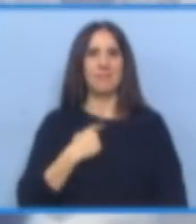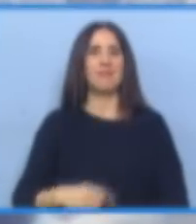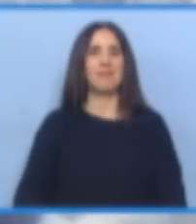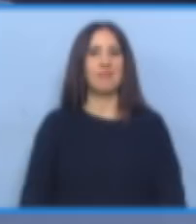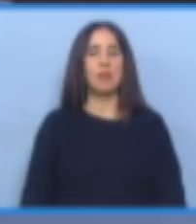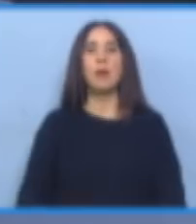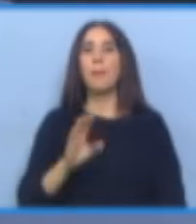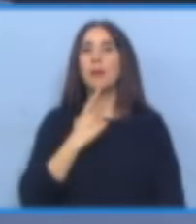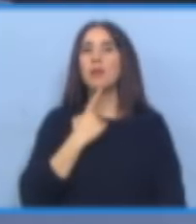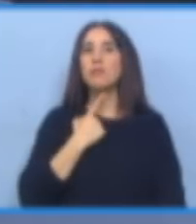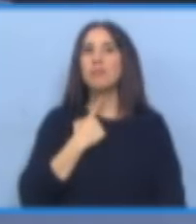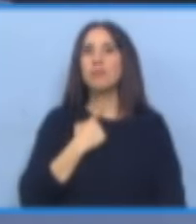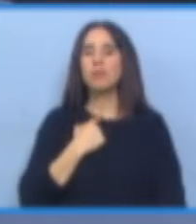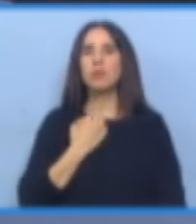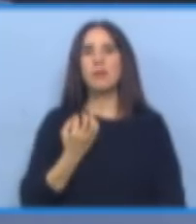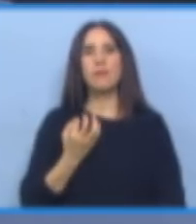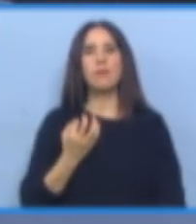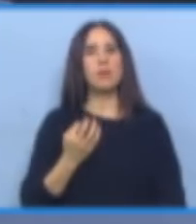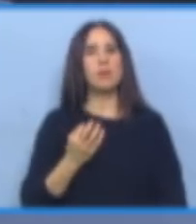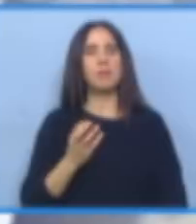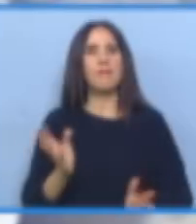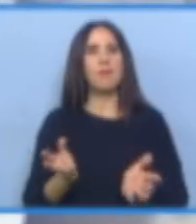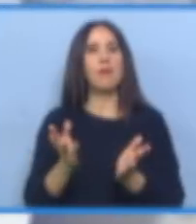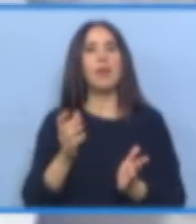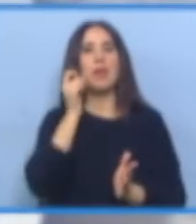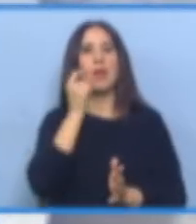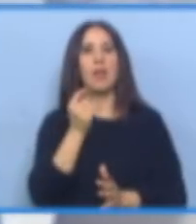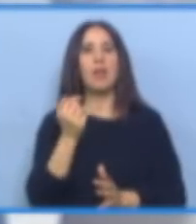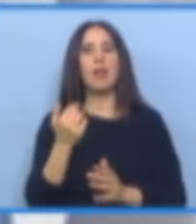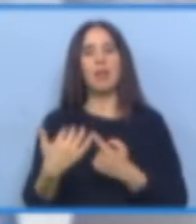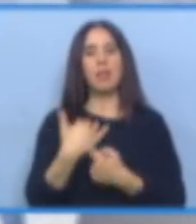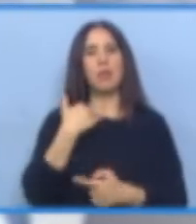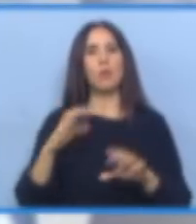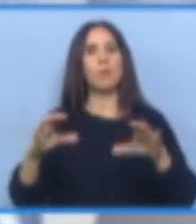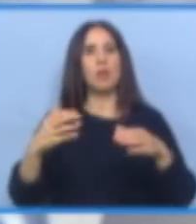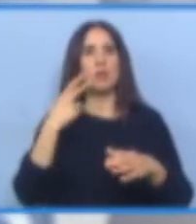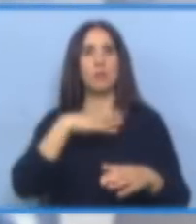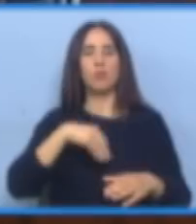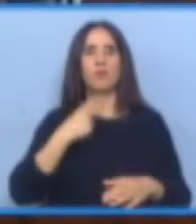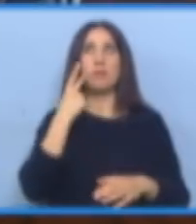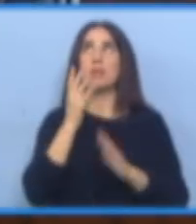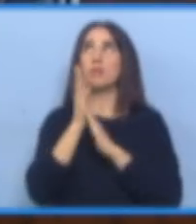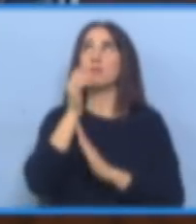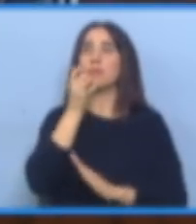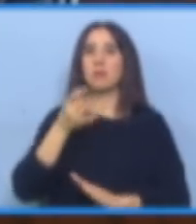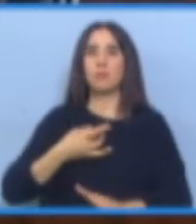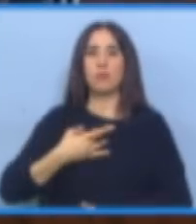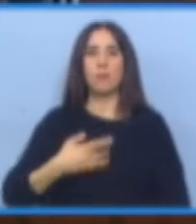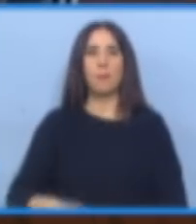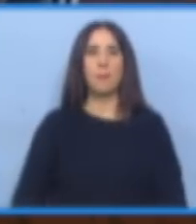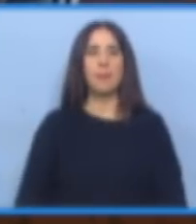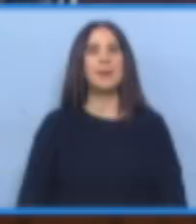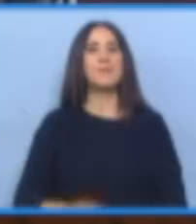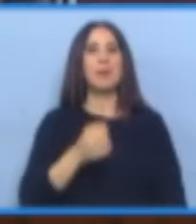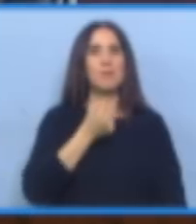Mas é uma tentação que também é potenciada, às vezes, pela comunidade e pelo mundo em que vivemos. Deus me perdoe. Assim como há bom pastor e